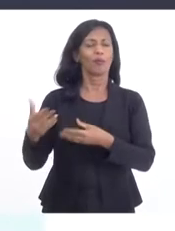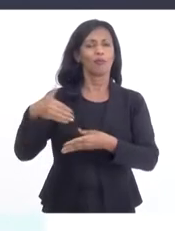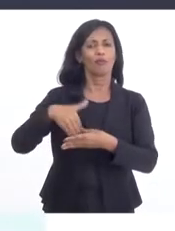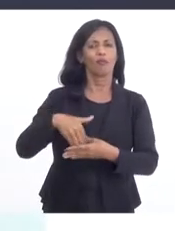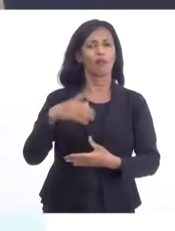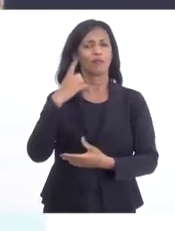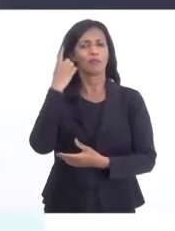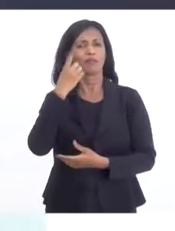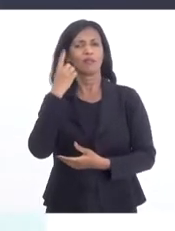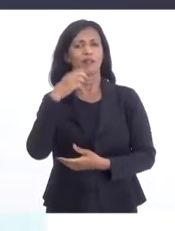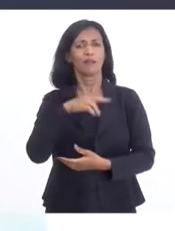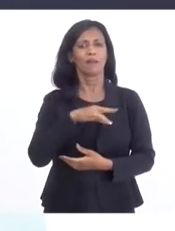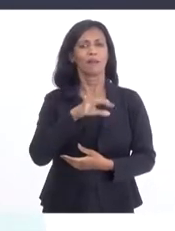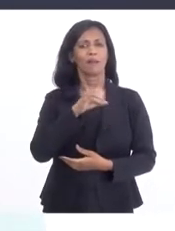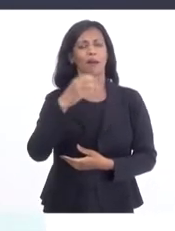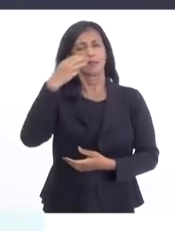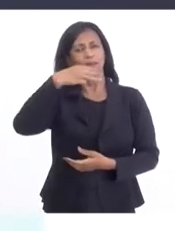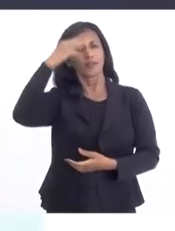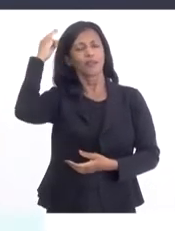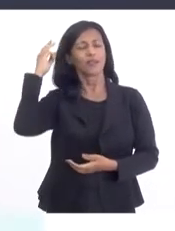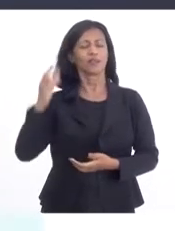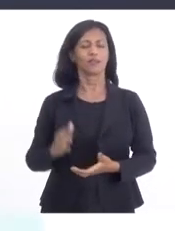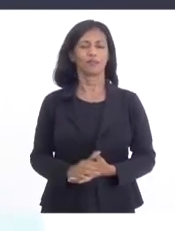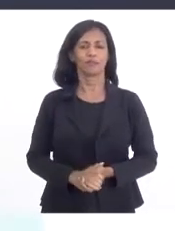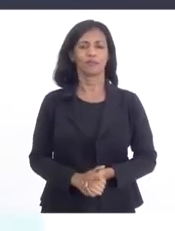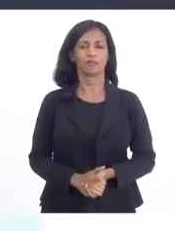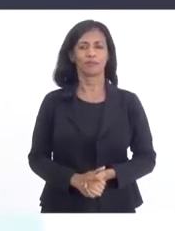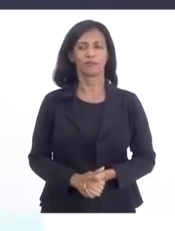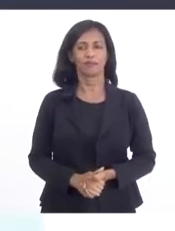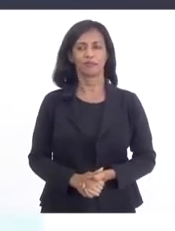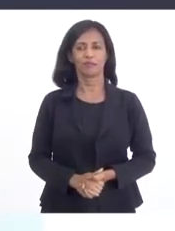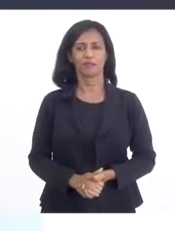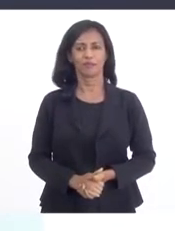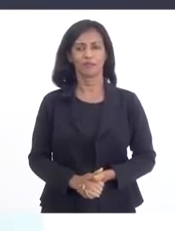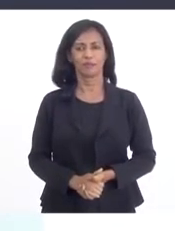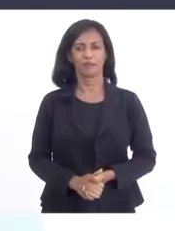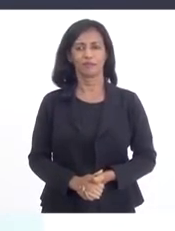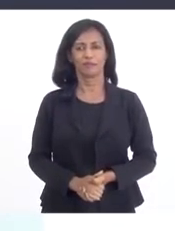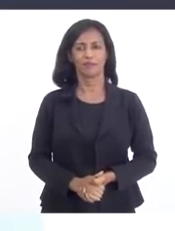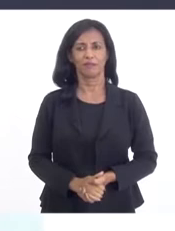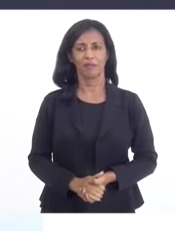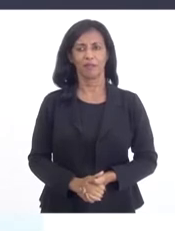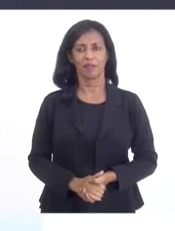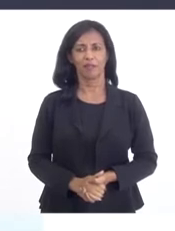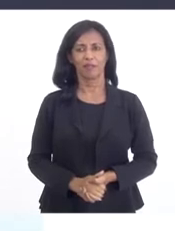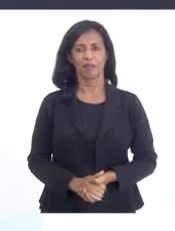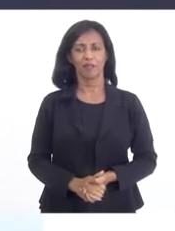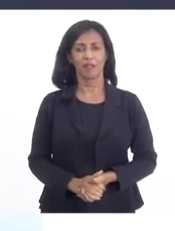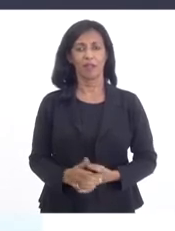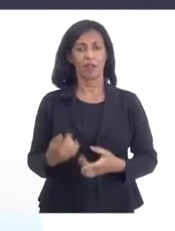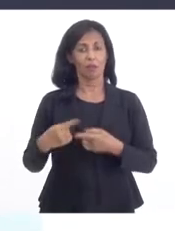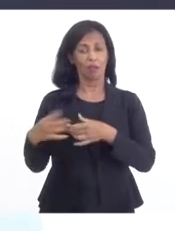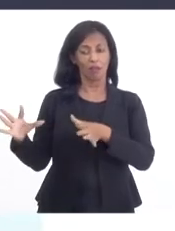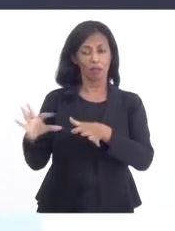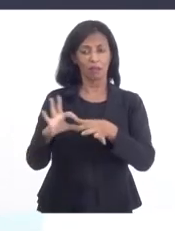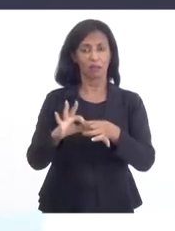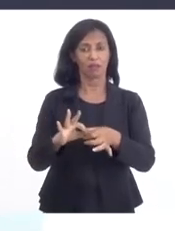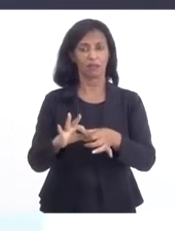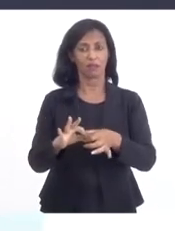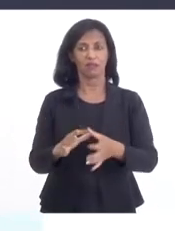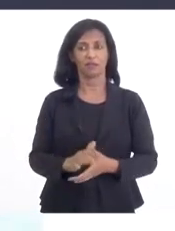deputado Márcio Pacheco. Vê o grupo aí, por favor, assessoria. Porque ele está alincado.